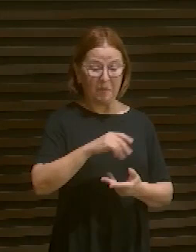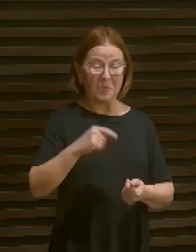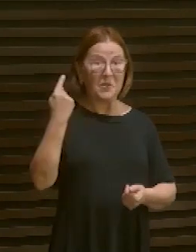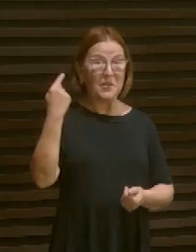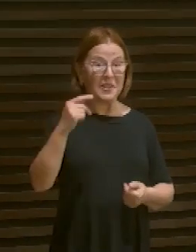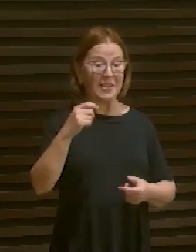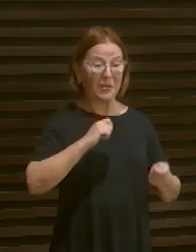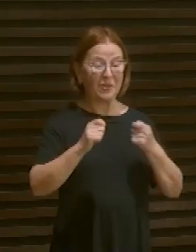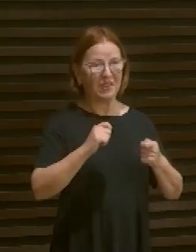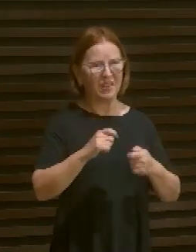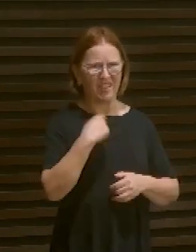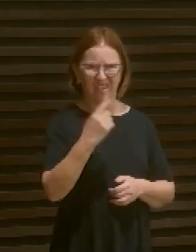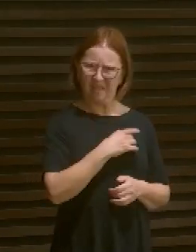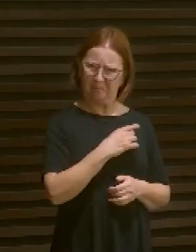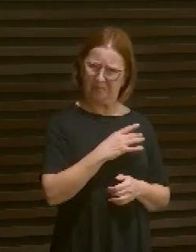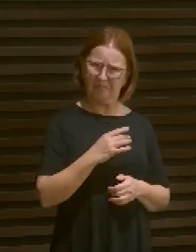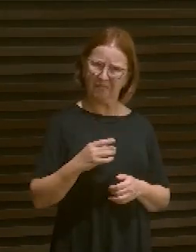quê?